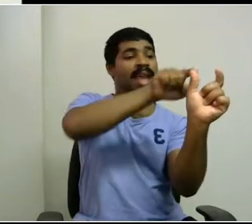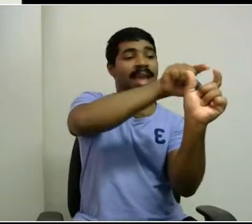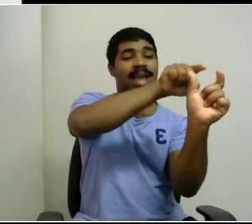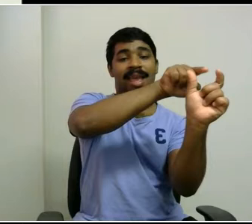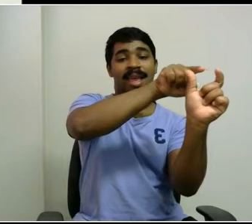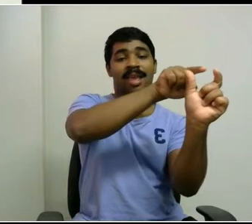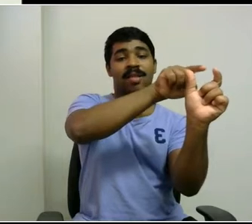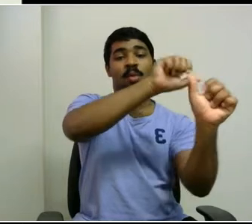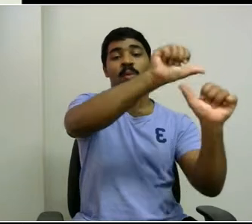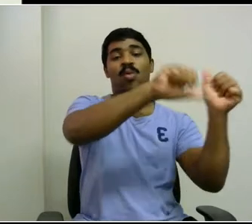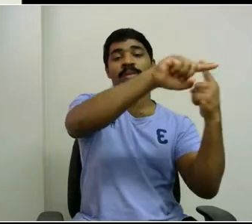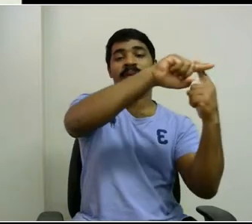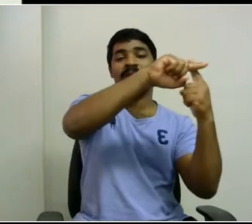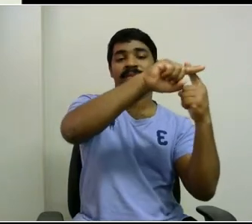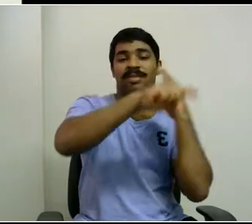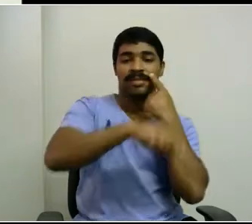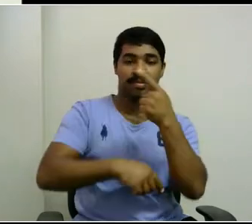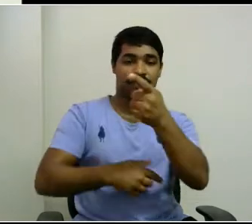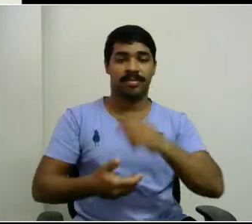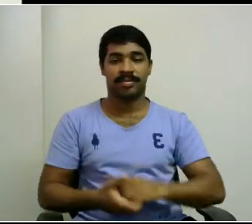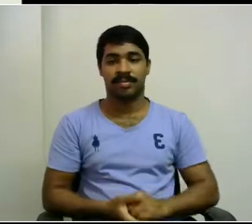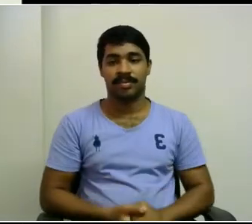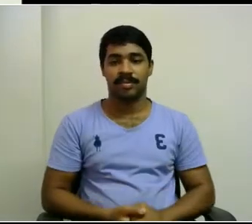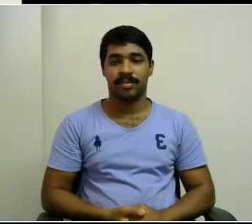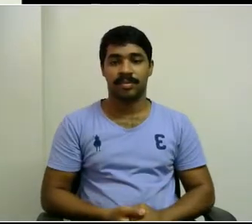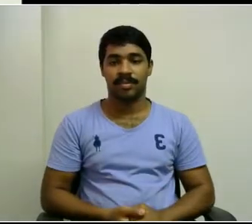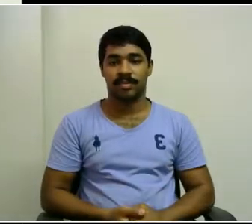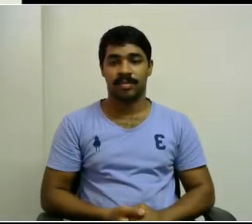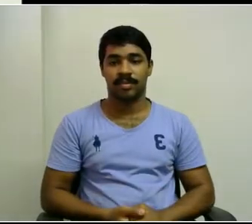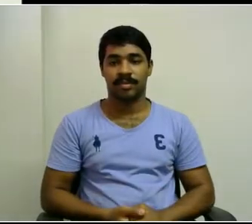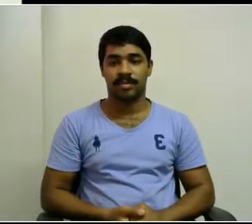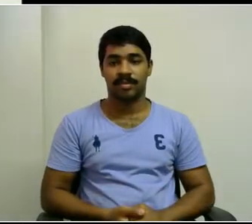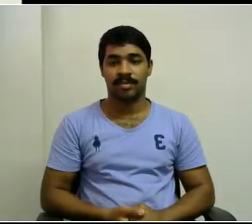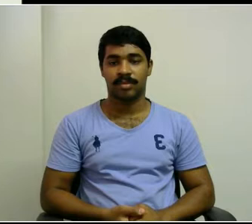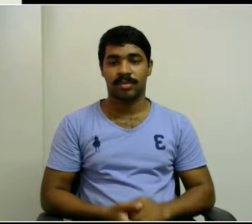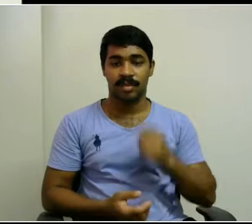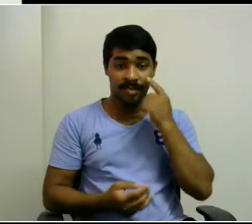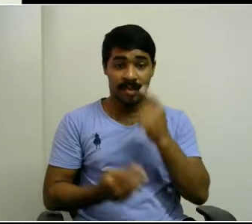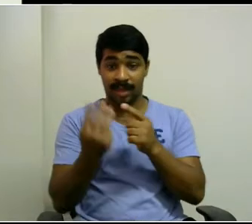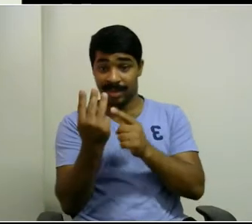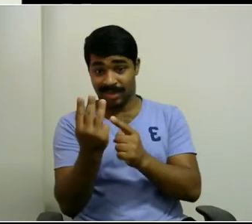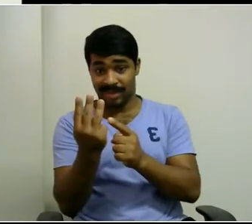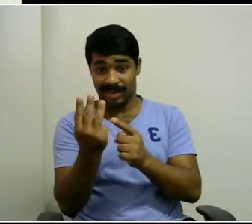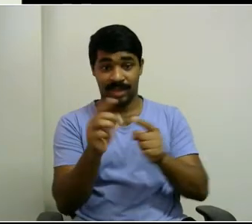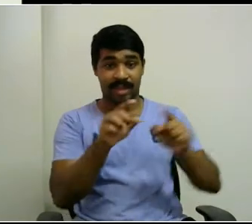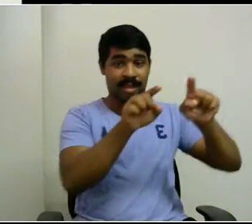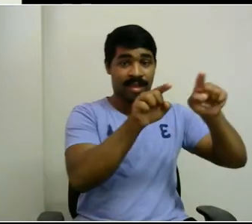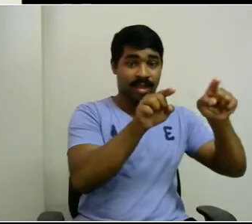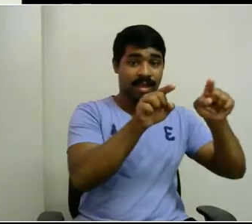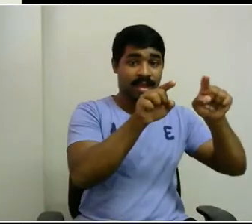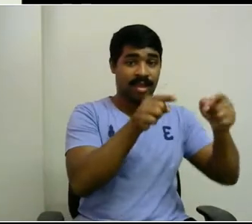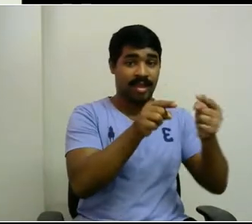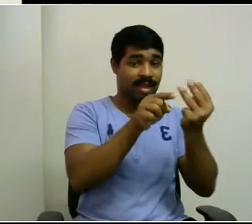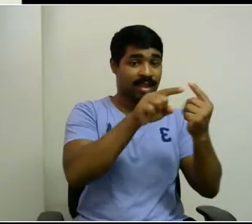Aí agora aqui, ó, isso aqui tem um parênteses, aqui também. É esse vezes esse e esse vezes esse. Então